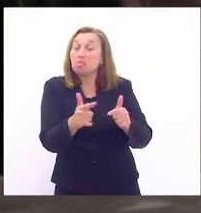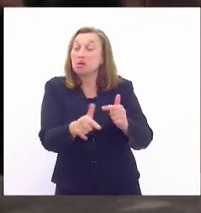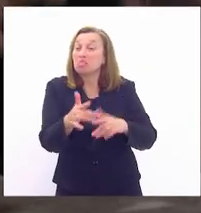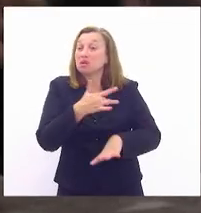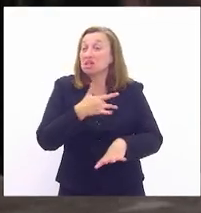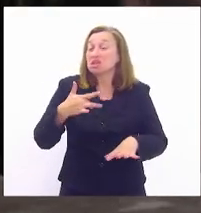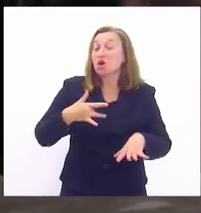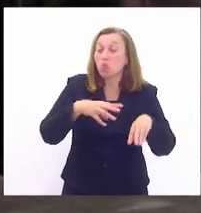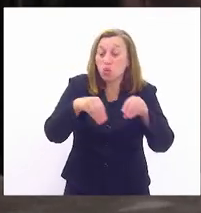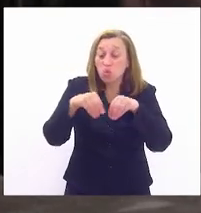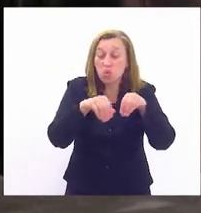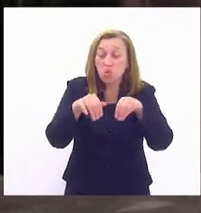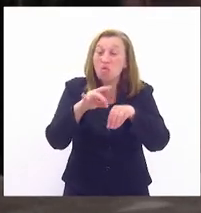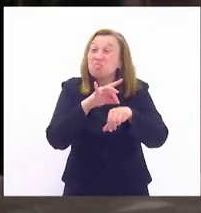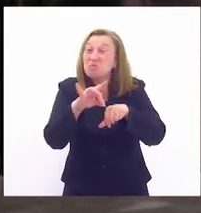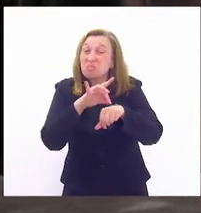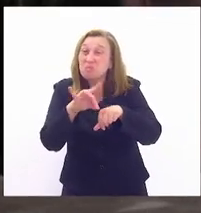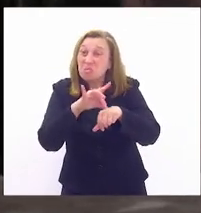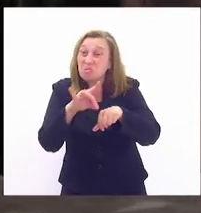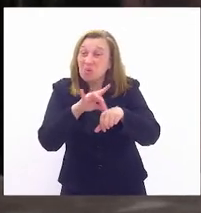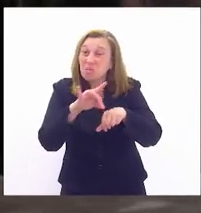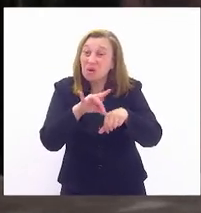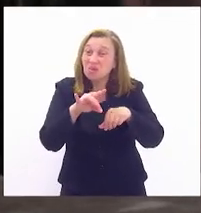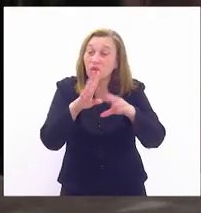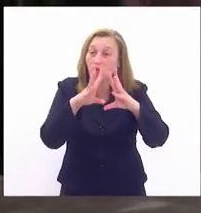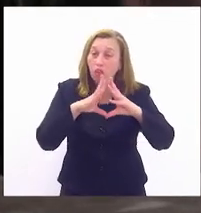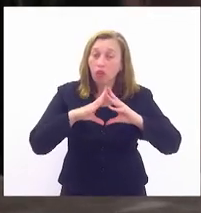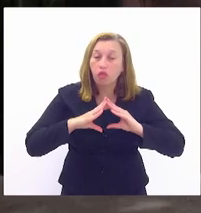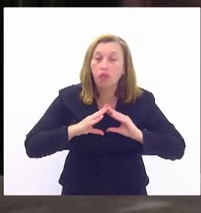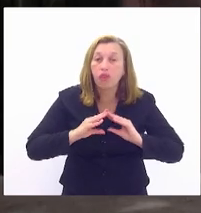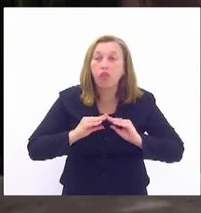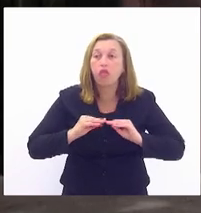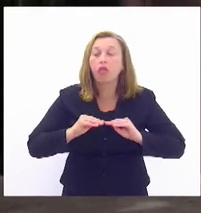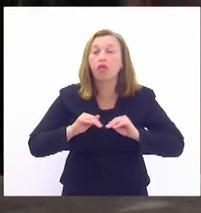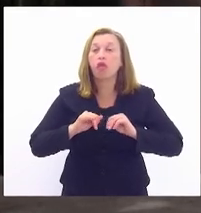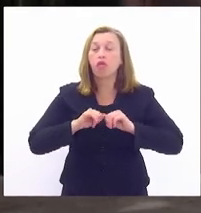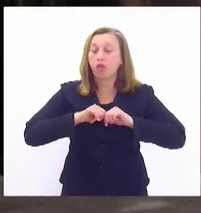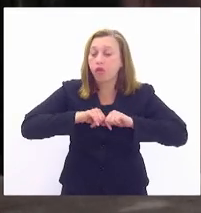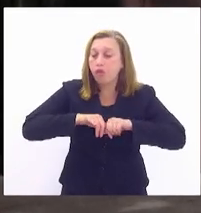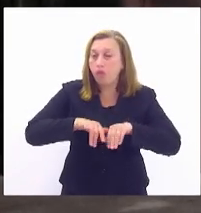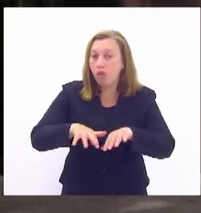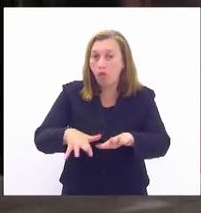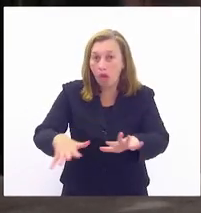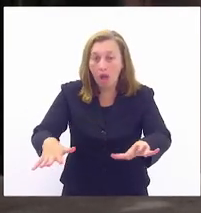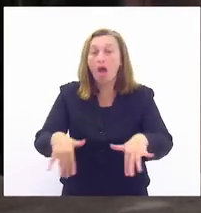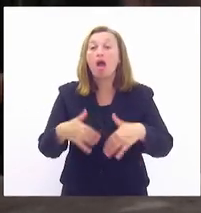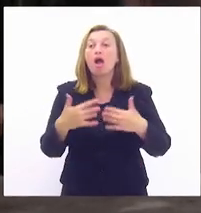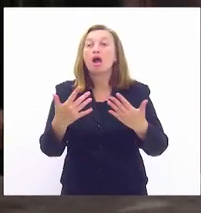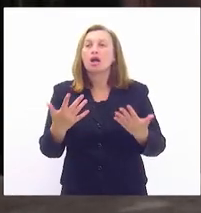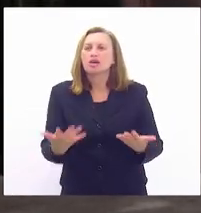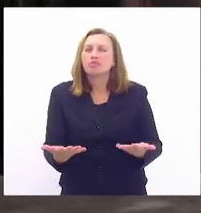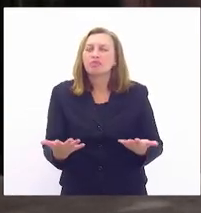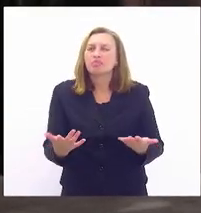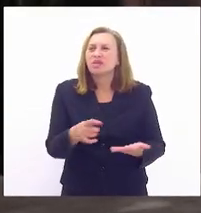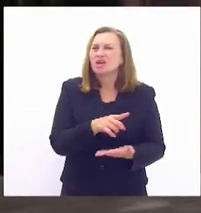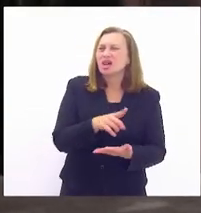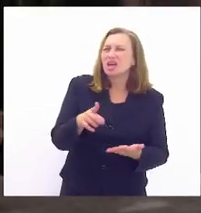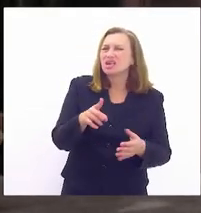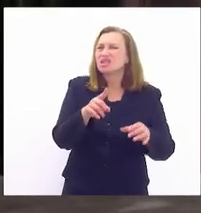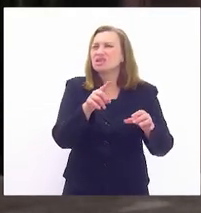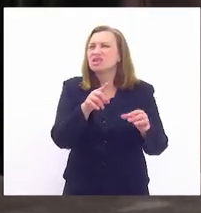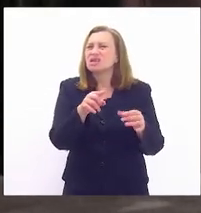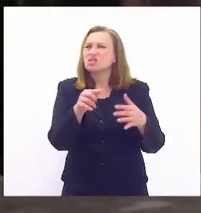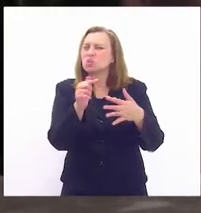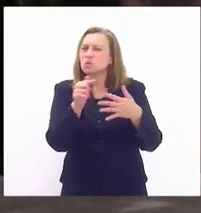preto, que é o pó que se decanta, né, ao longo da cidade. E desses pontos, como eu